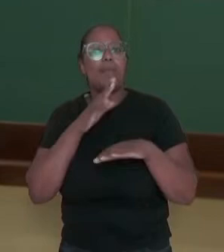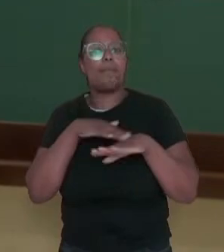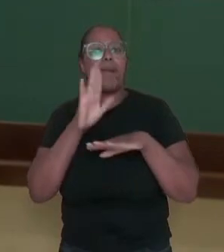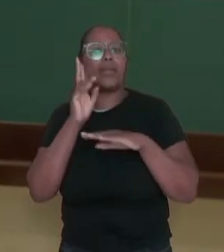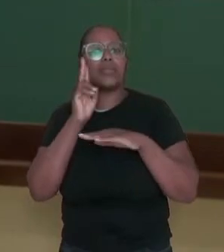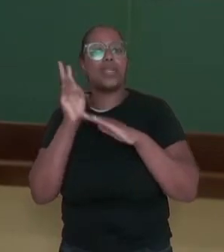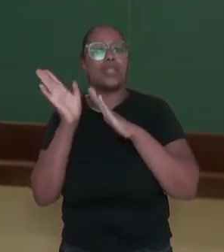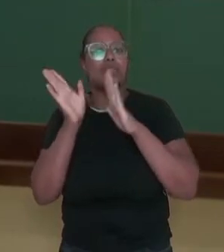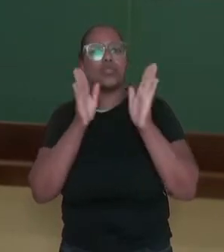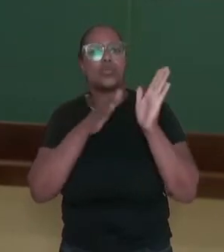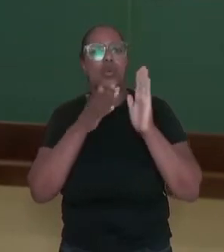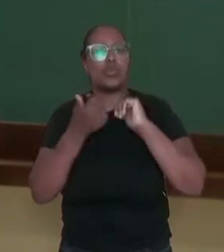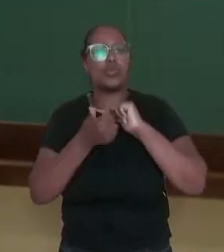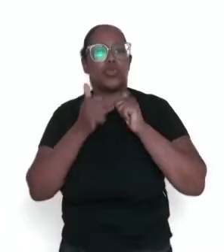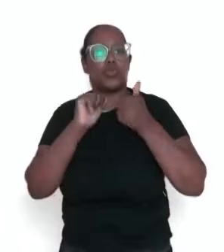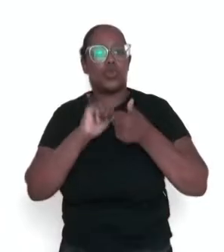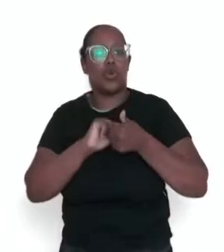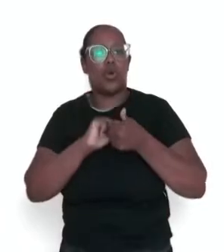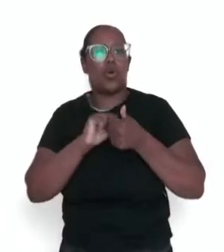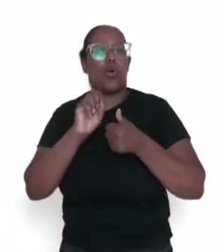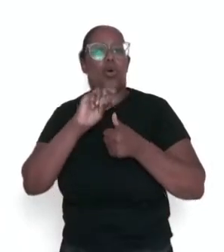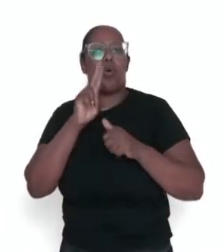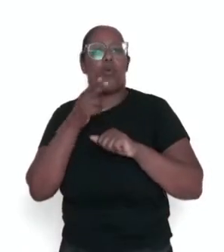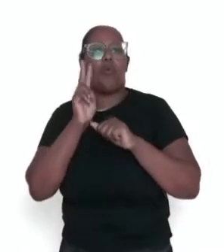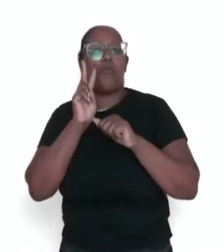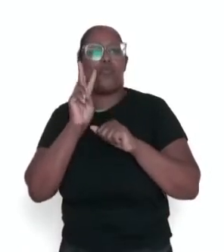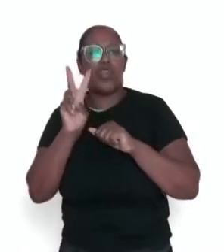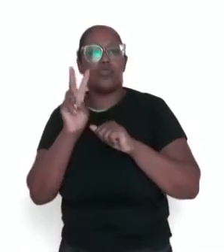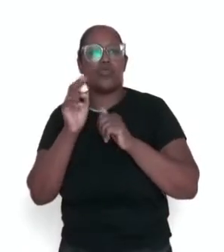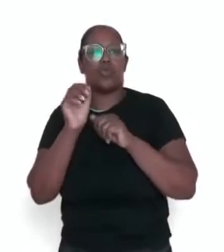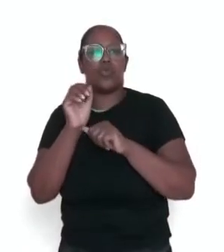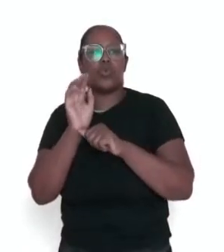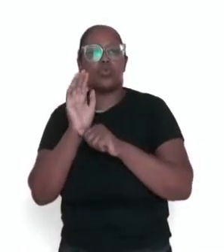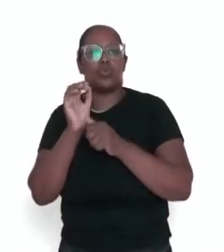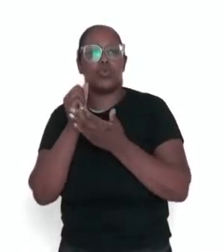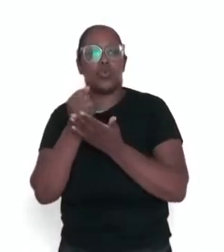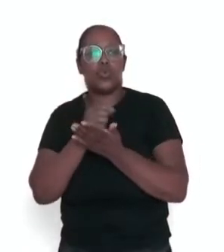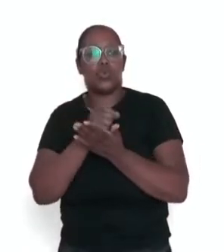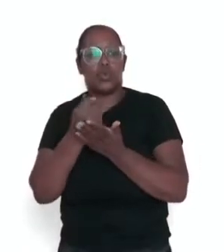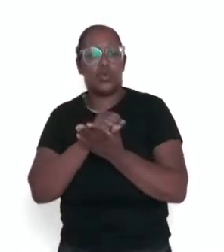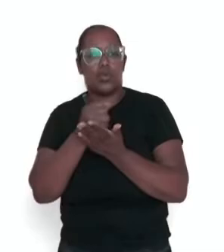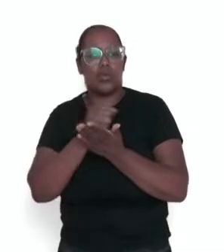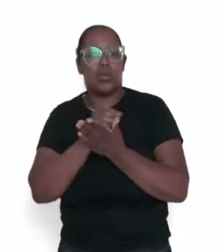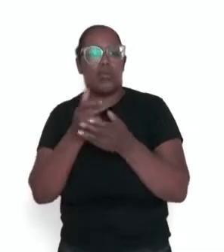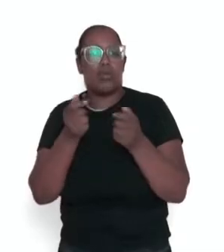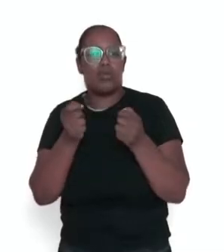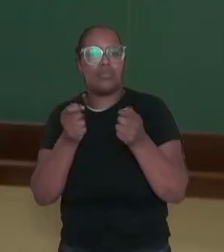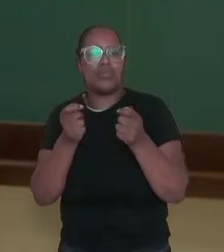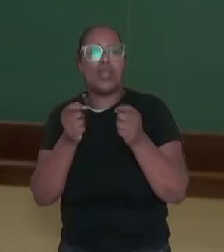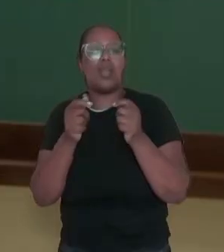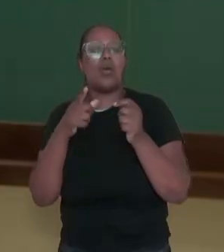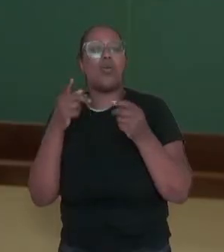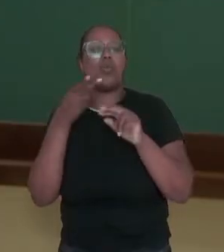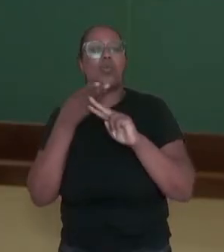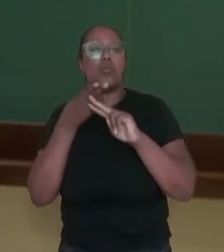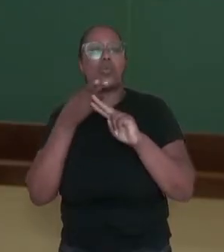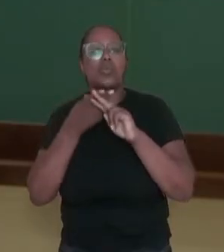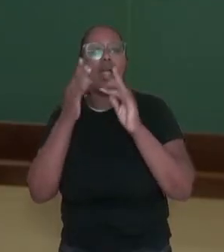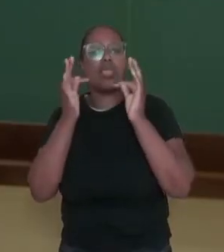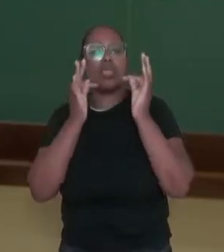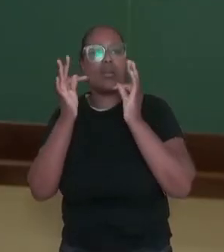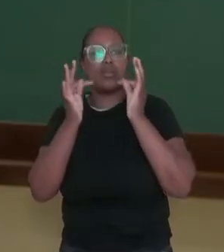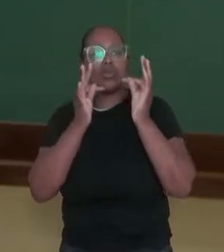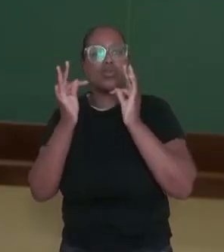eletrônicos. O jogo eletrônico, videojogo ou videogame, é aquele que usa a tecnologia de um computador para que ele